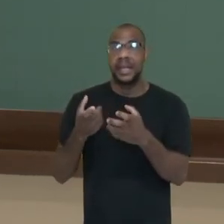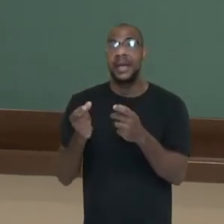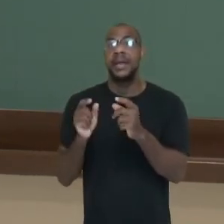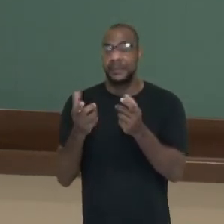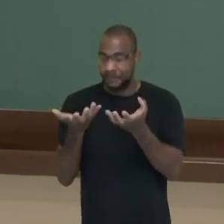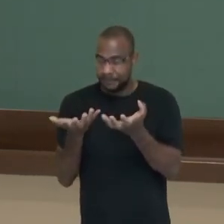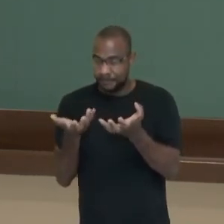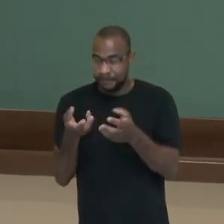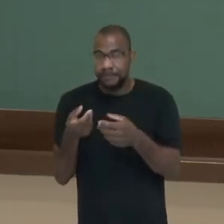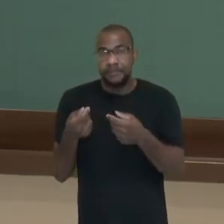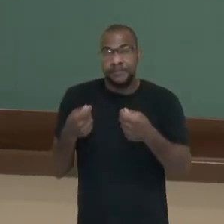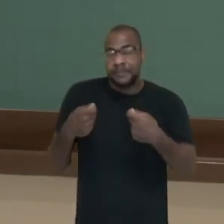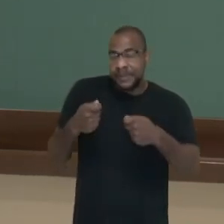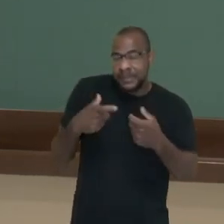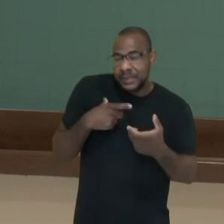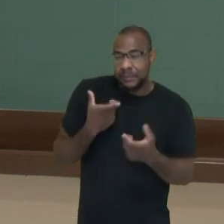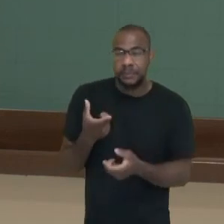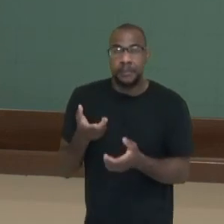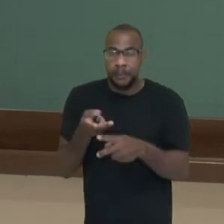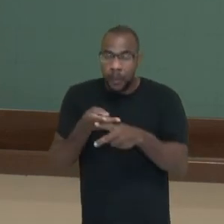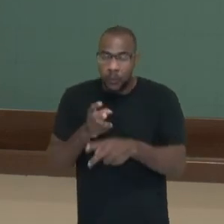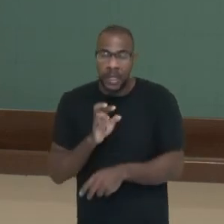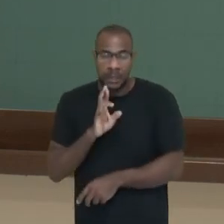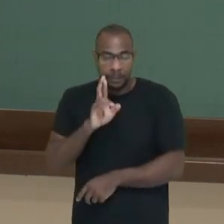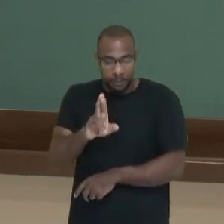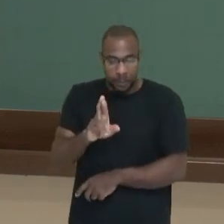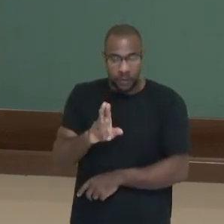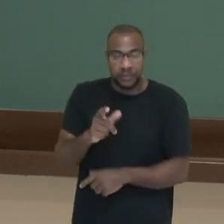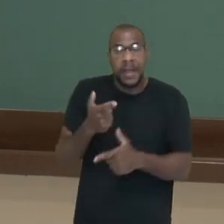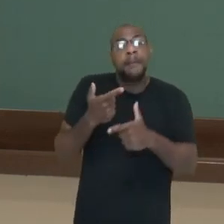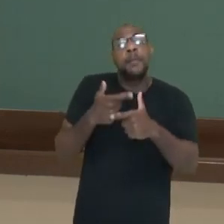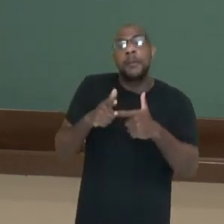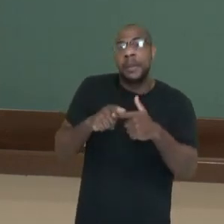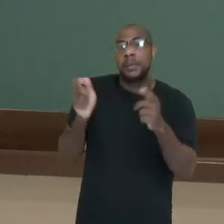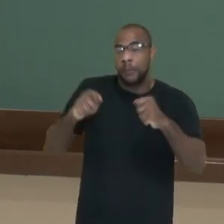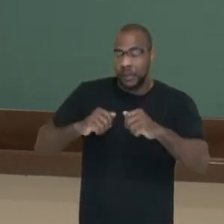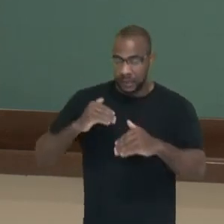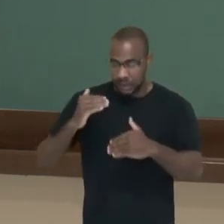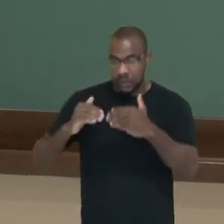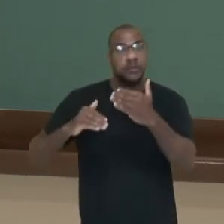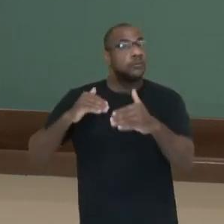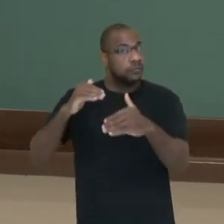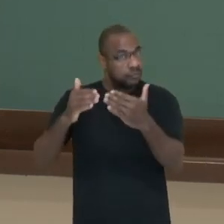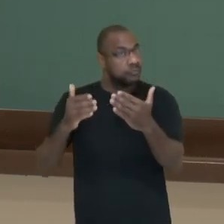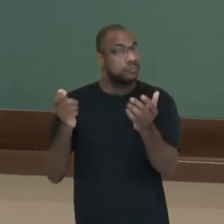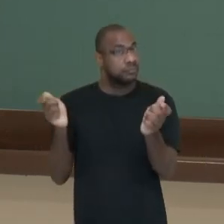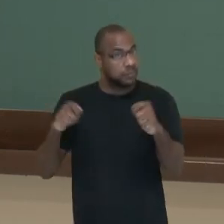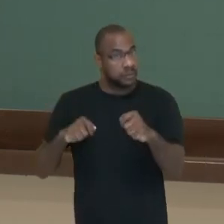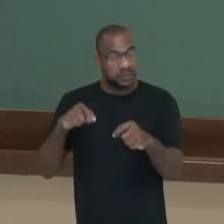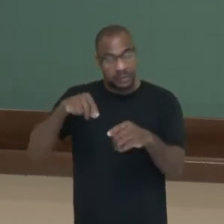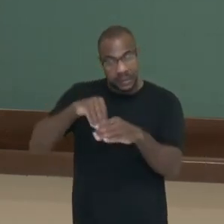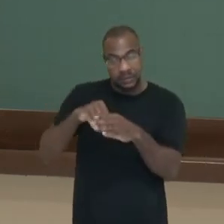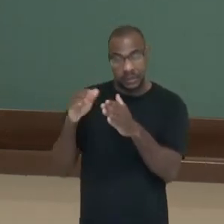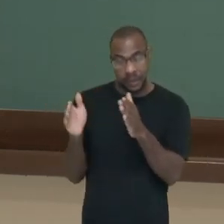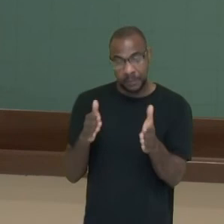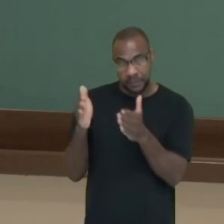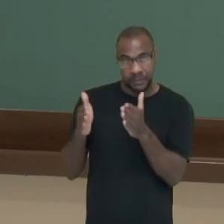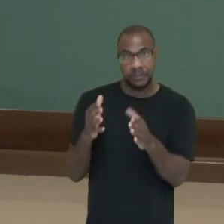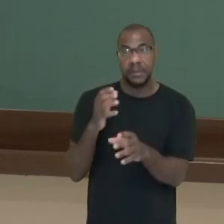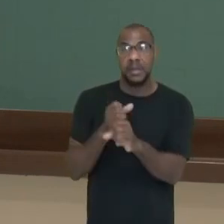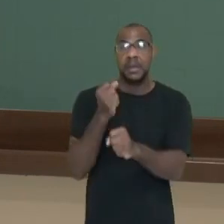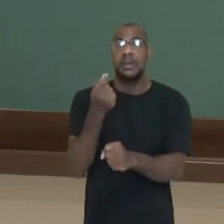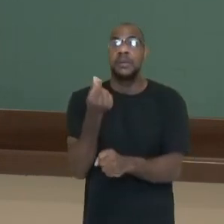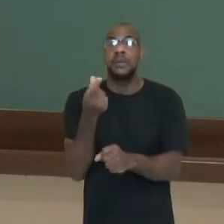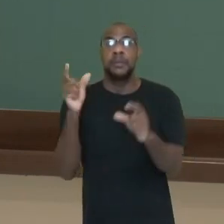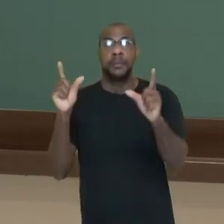medidas que deem soluções aos problemas que possam desembocar diminuição na produção, diminuição do lucro,